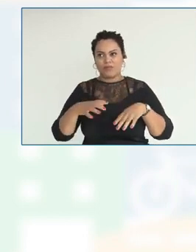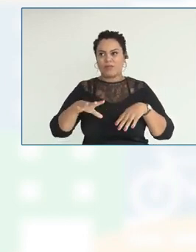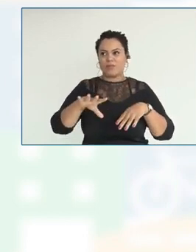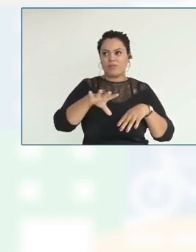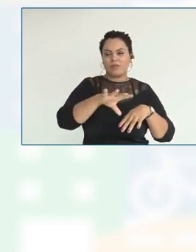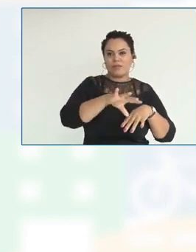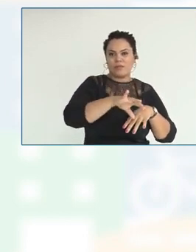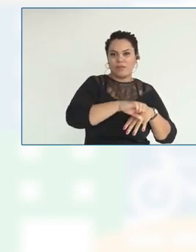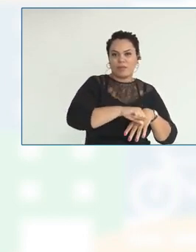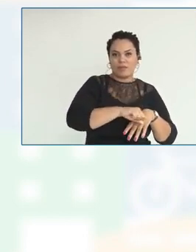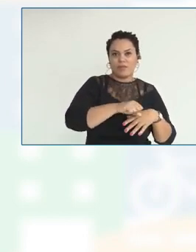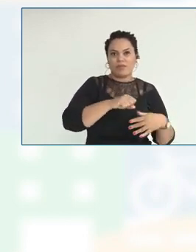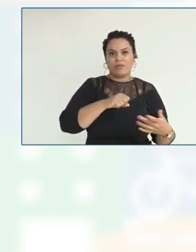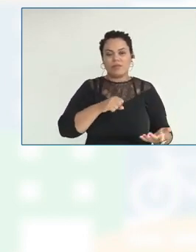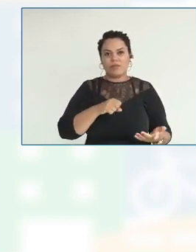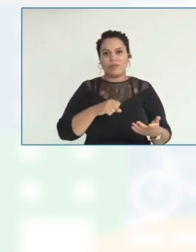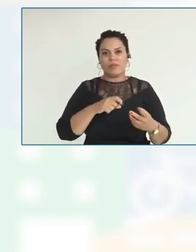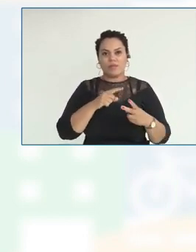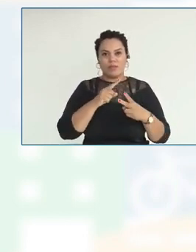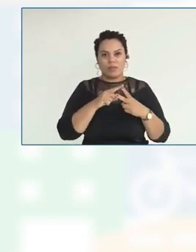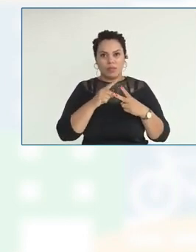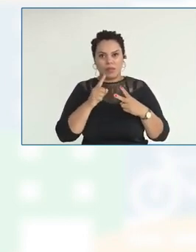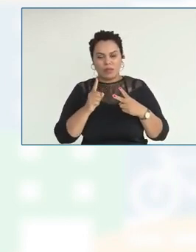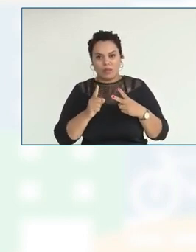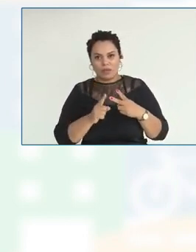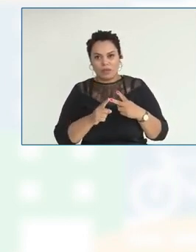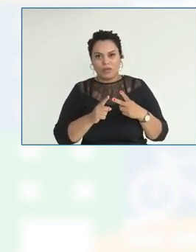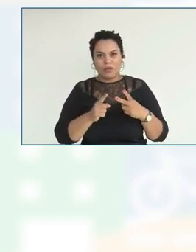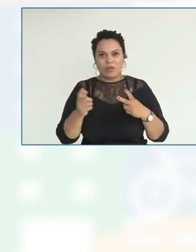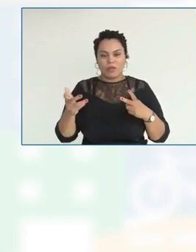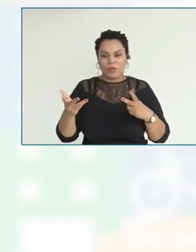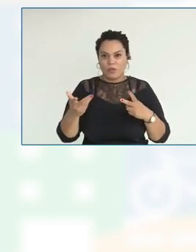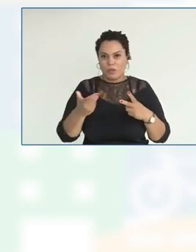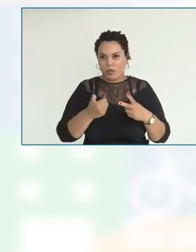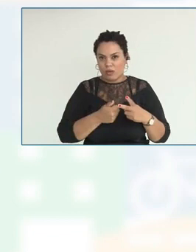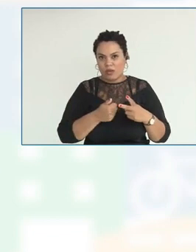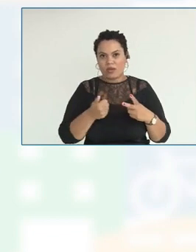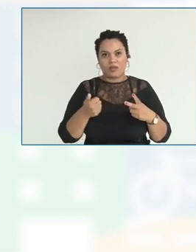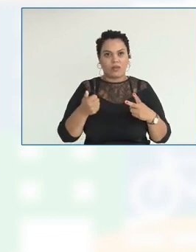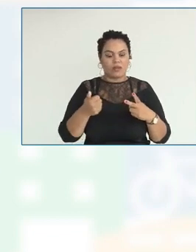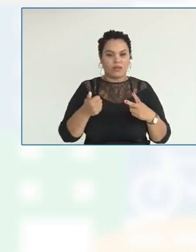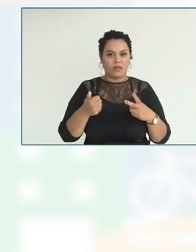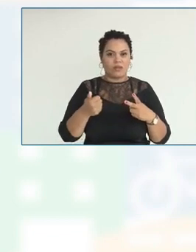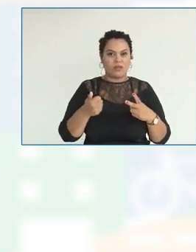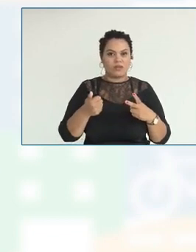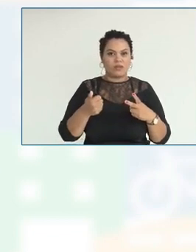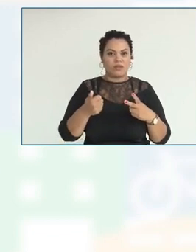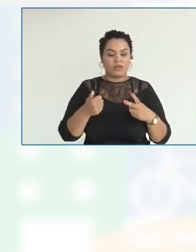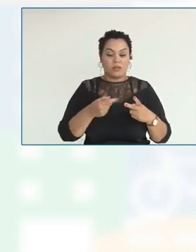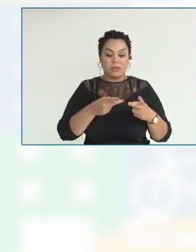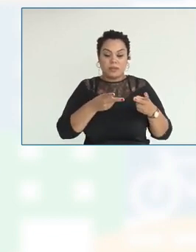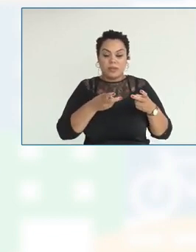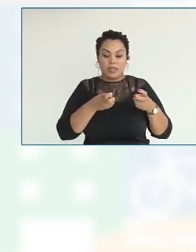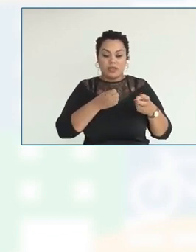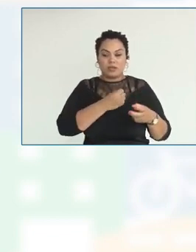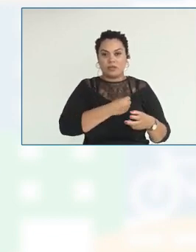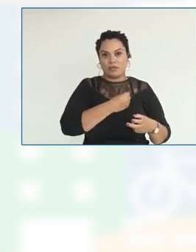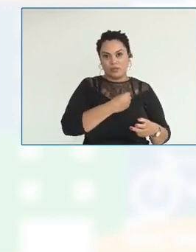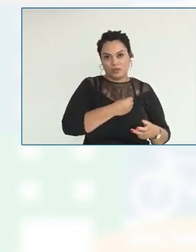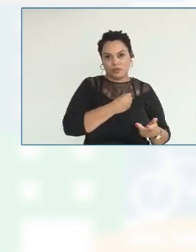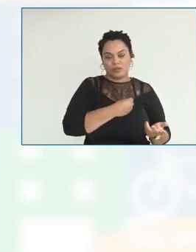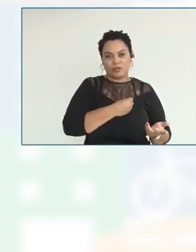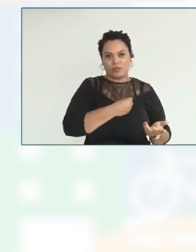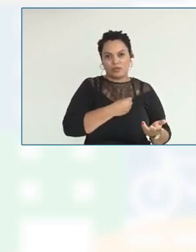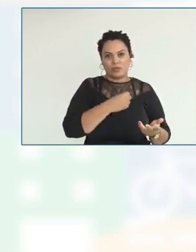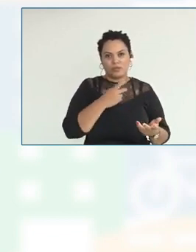o indicador de produção e qualidade, né? Indicador de produção, ele vê número, tá? Então, indicador de produção, a gente avalia o